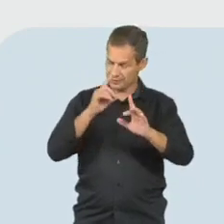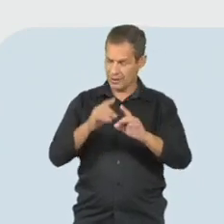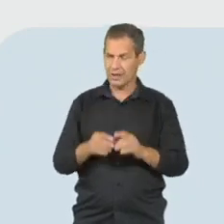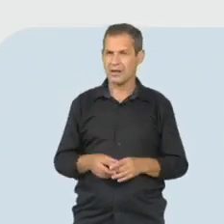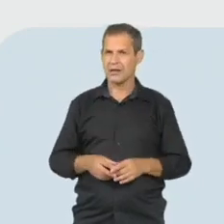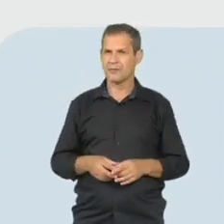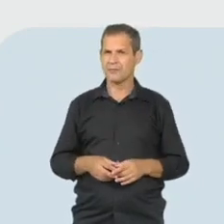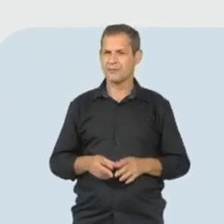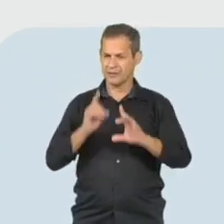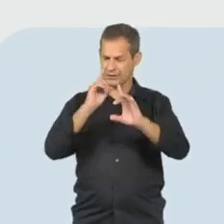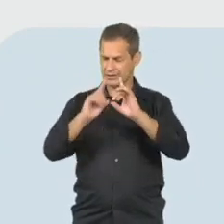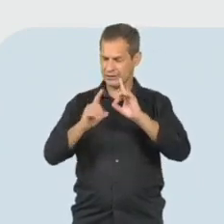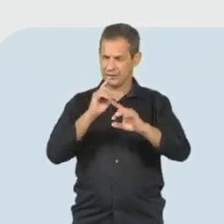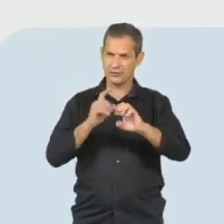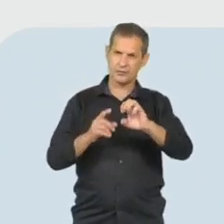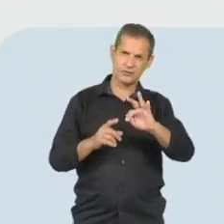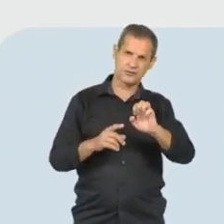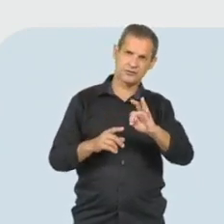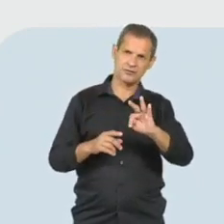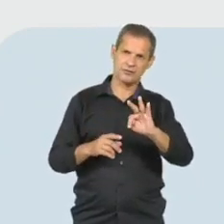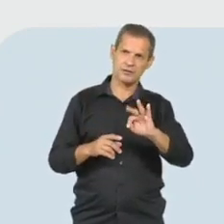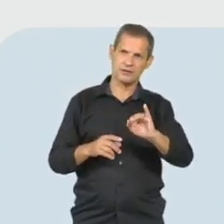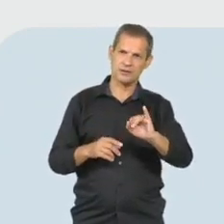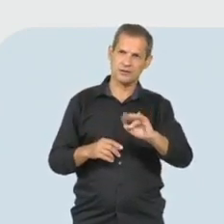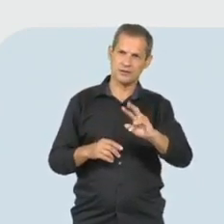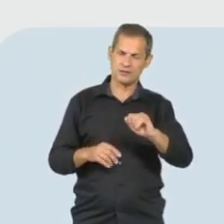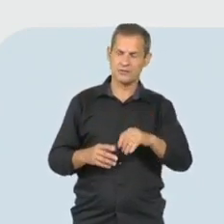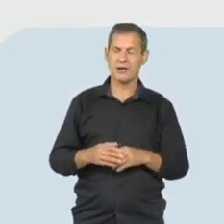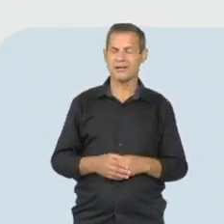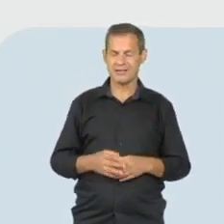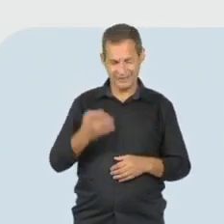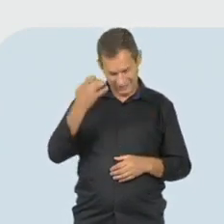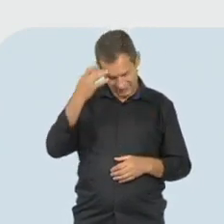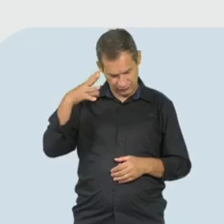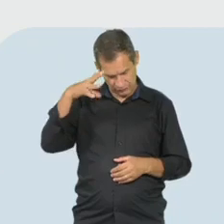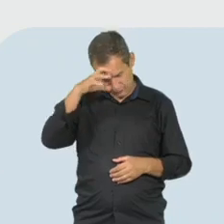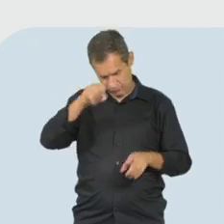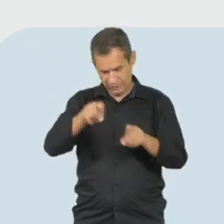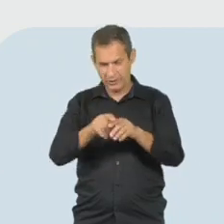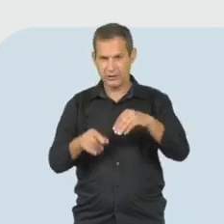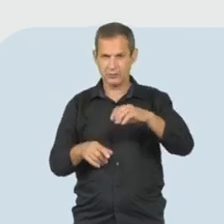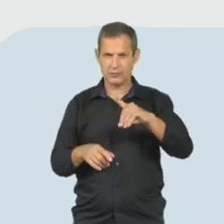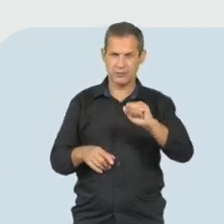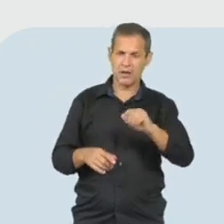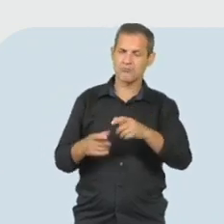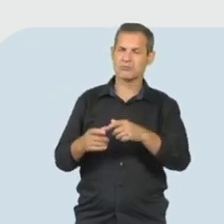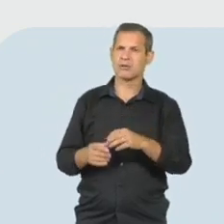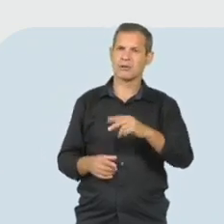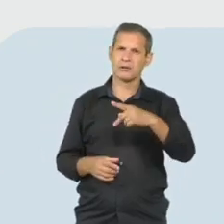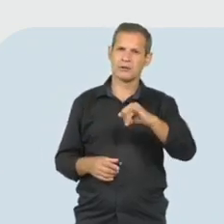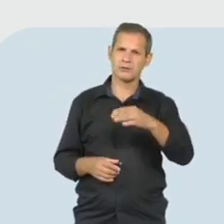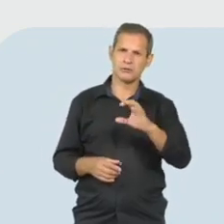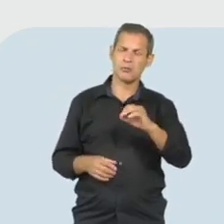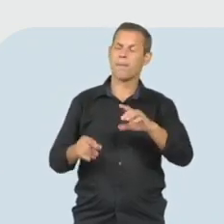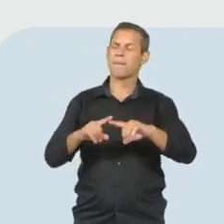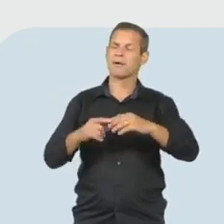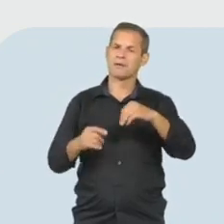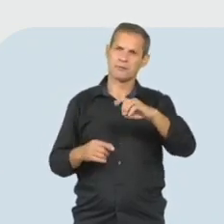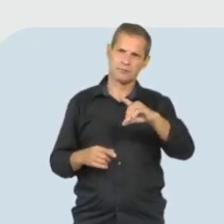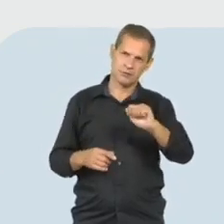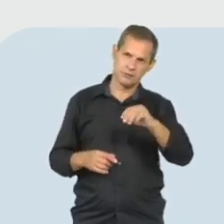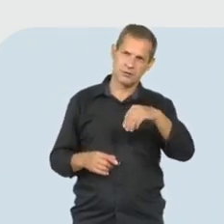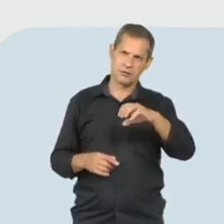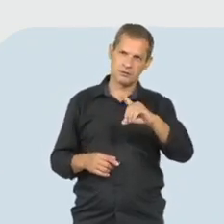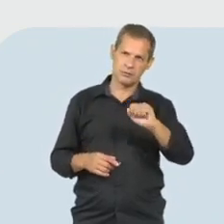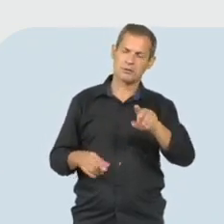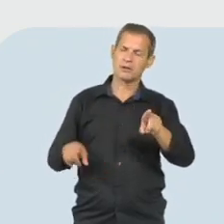forma intuitiva e bem fácil entendimento. Vimos média de posição, envolvendo média, moda e mediana,